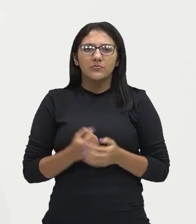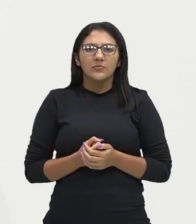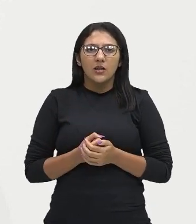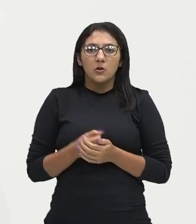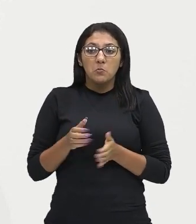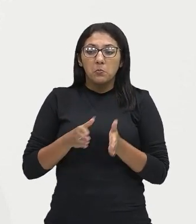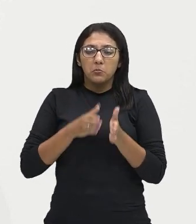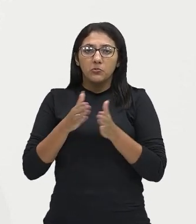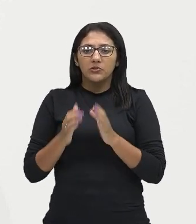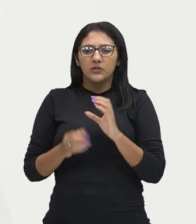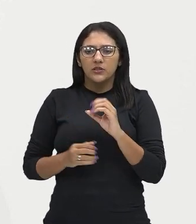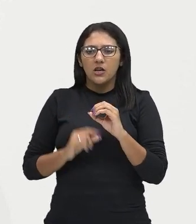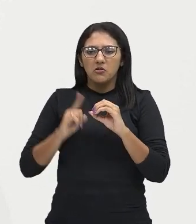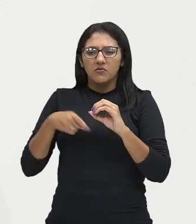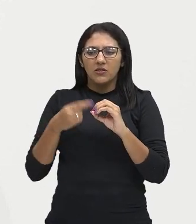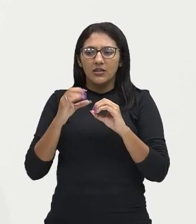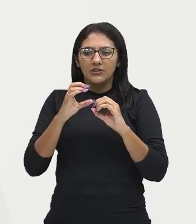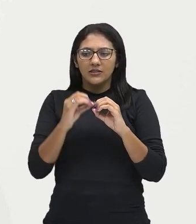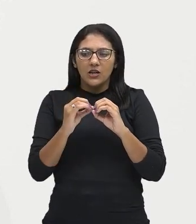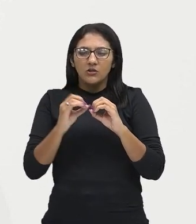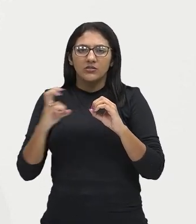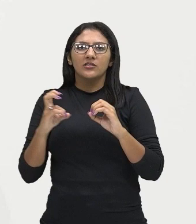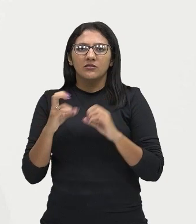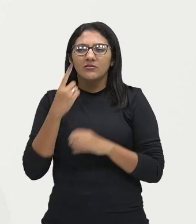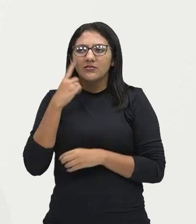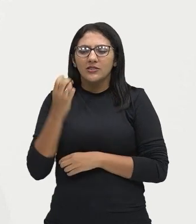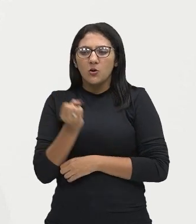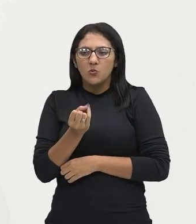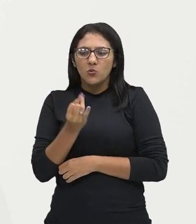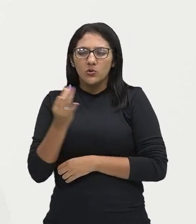0,05 tem 2 casas decimais. Olha a regra,